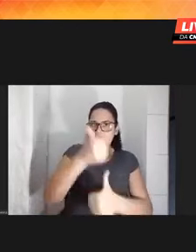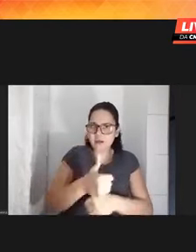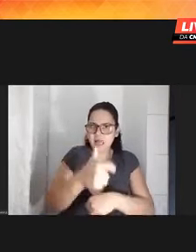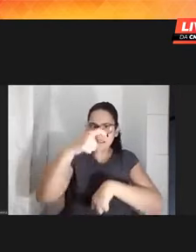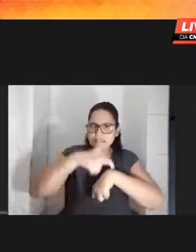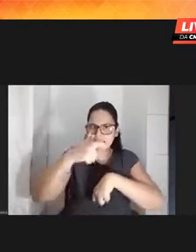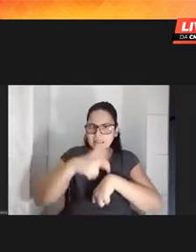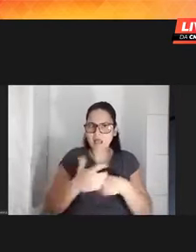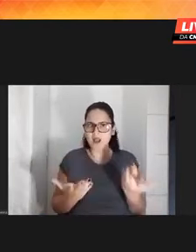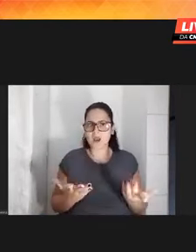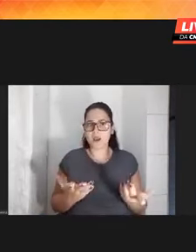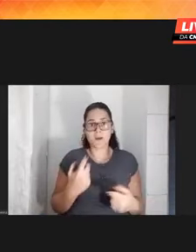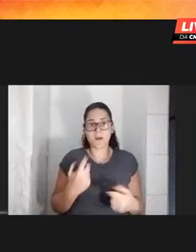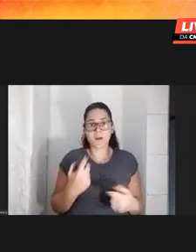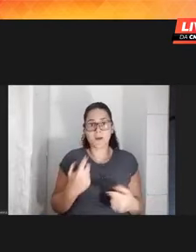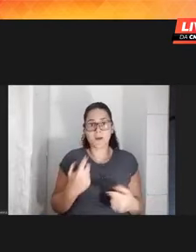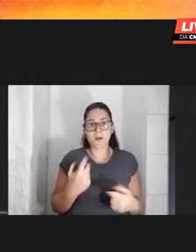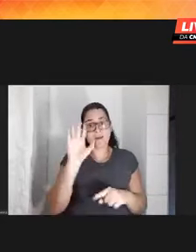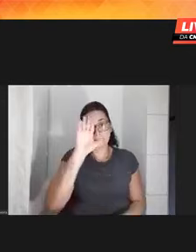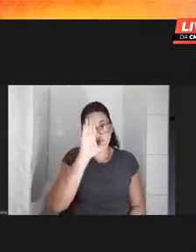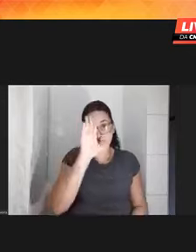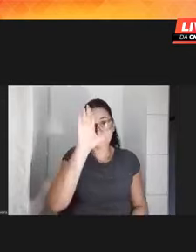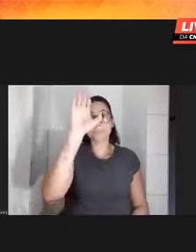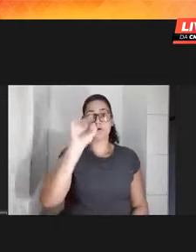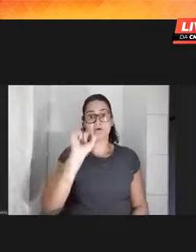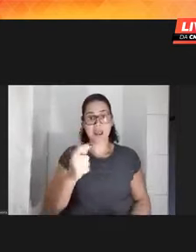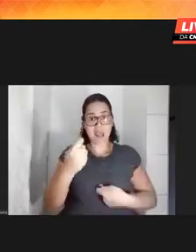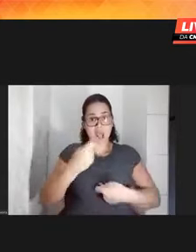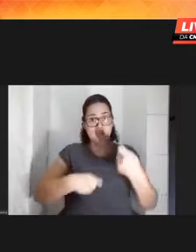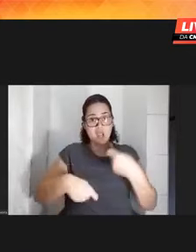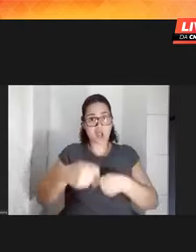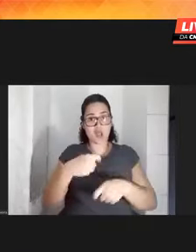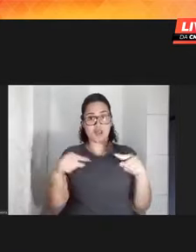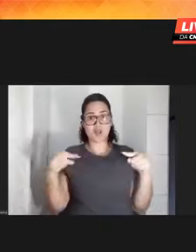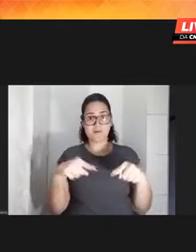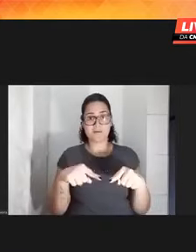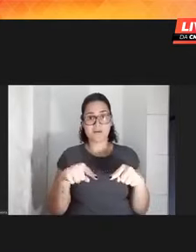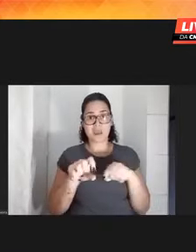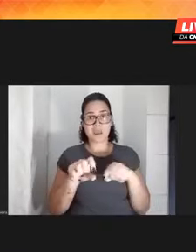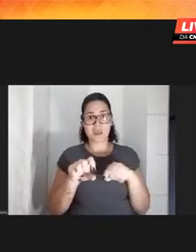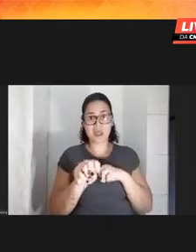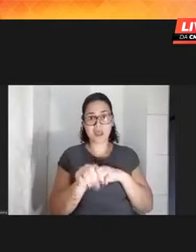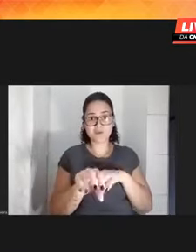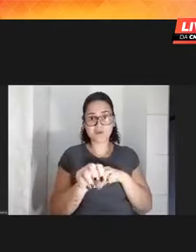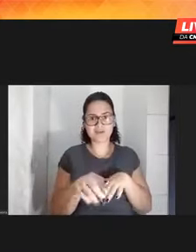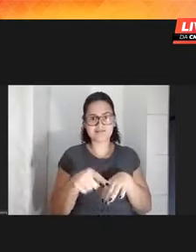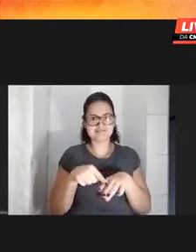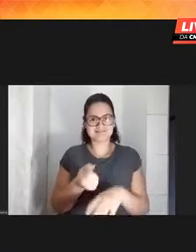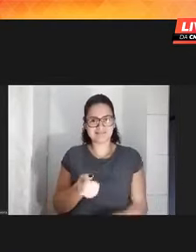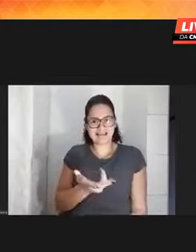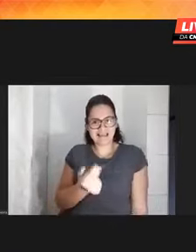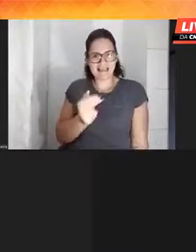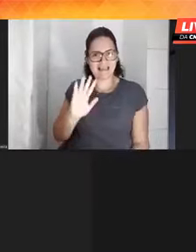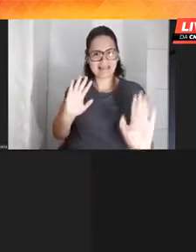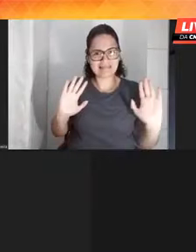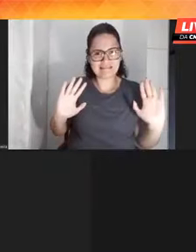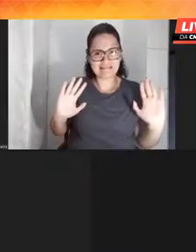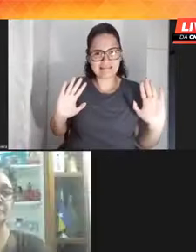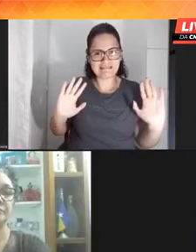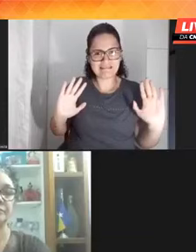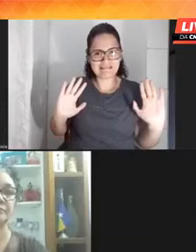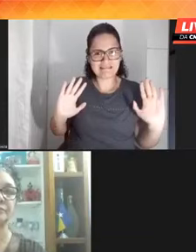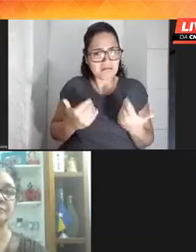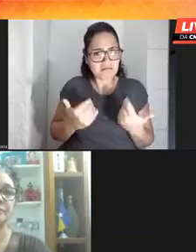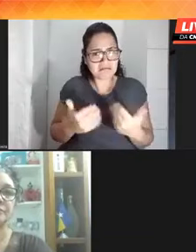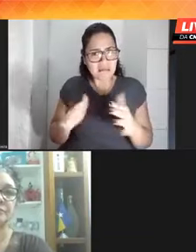Porque a ordem prioritária é a economia. Educação não é prioridade, então deixa sem ministro, não importa.